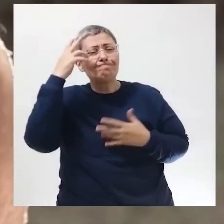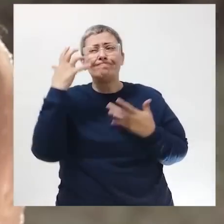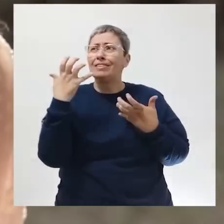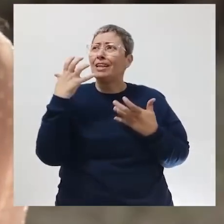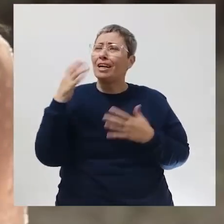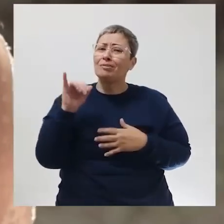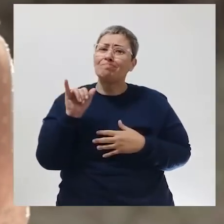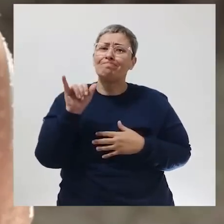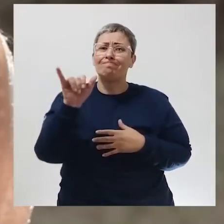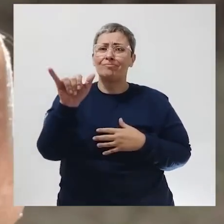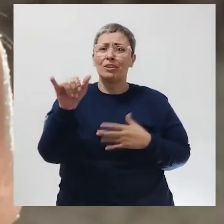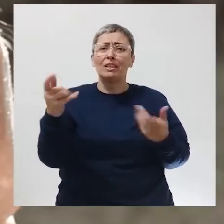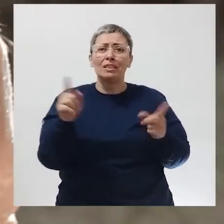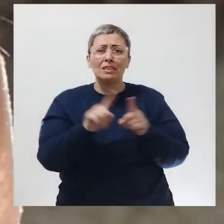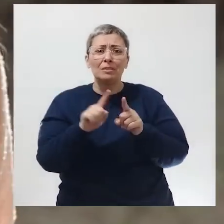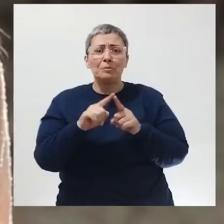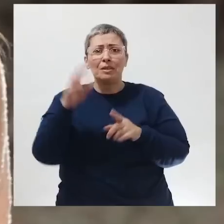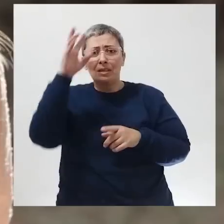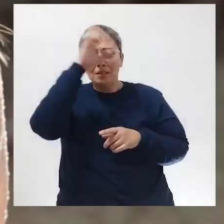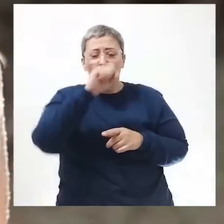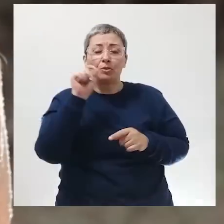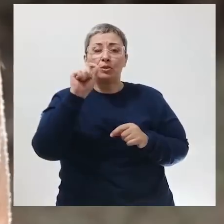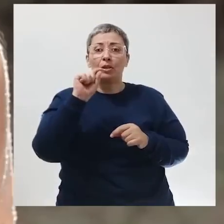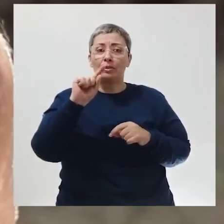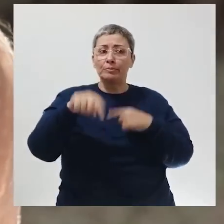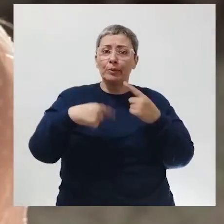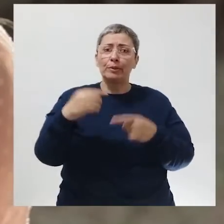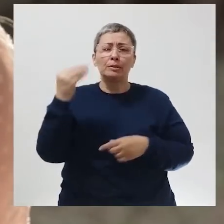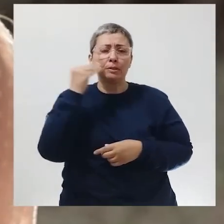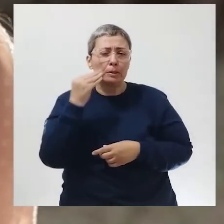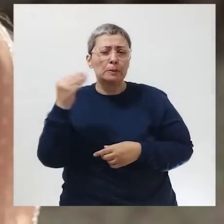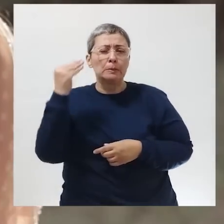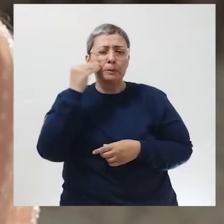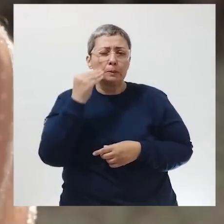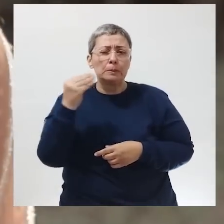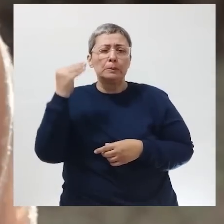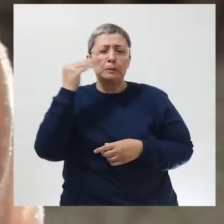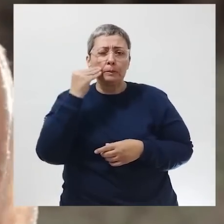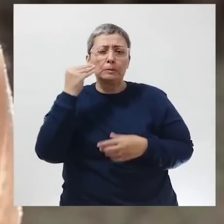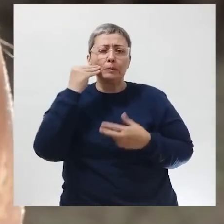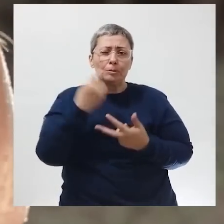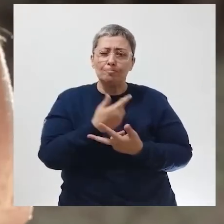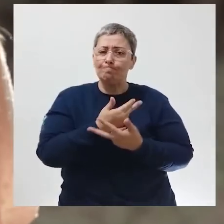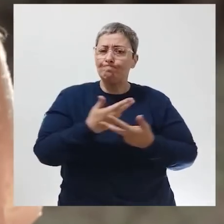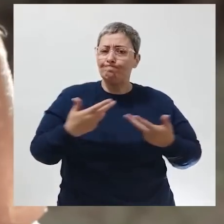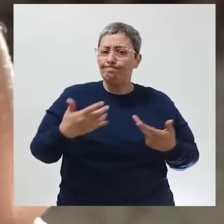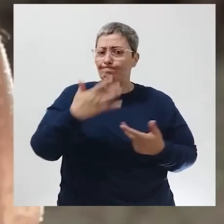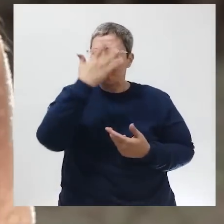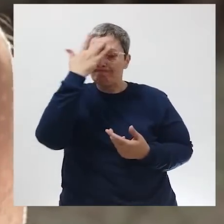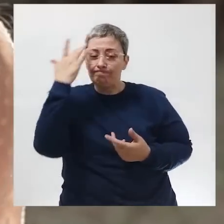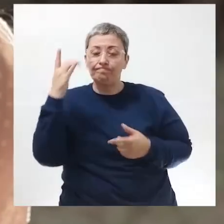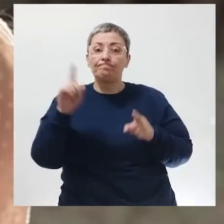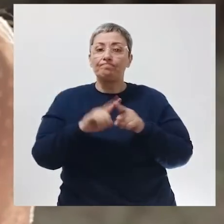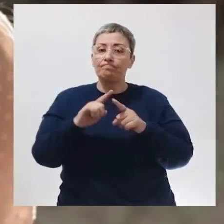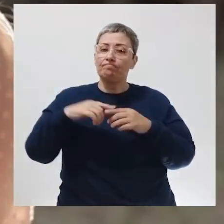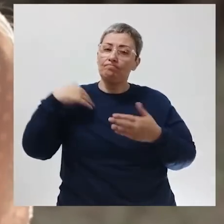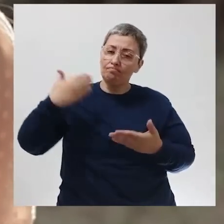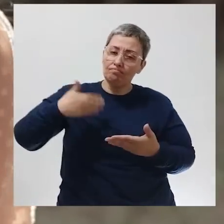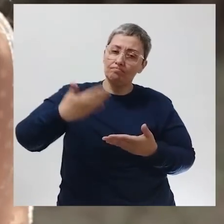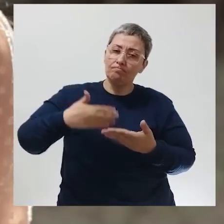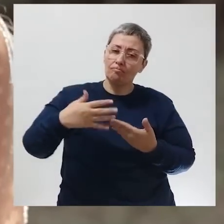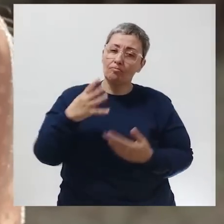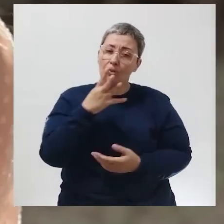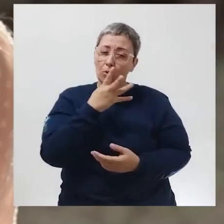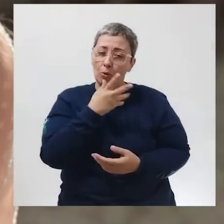poder voar. Aprendemos também que somente depois de diversas tentativas feitas por muitas pessoas e de um processo